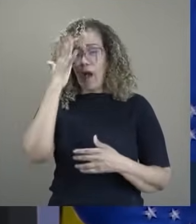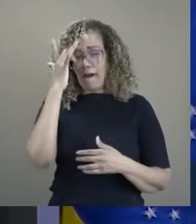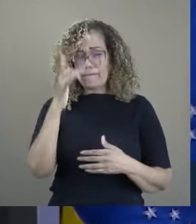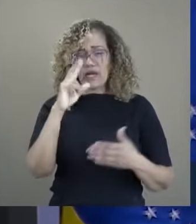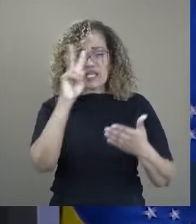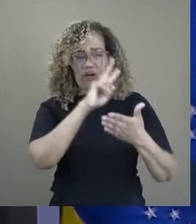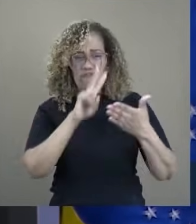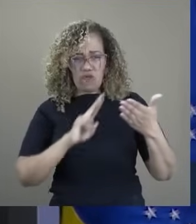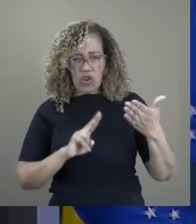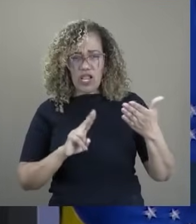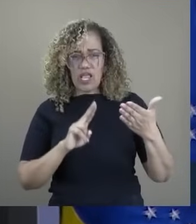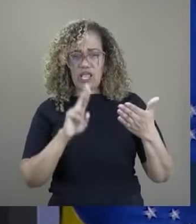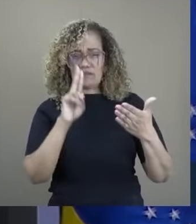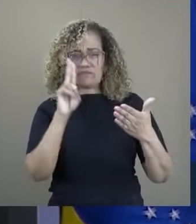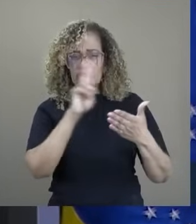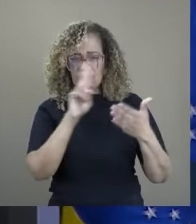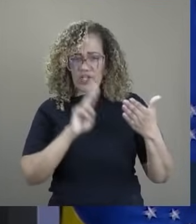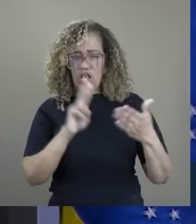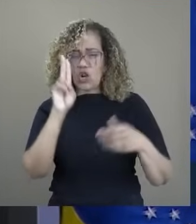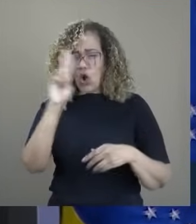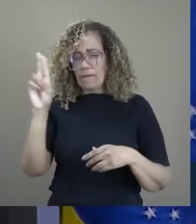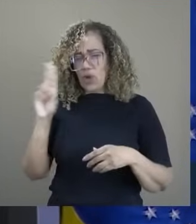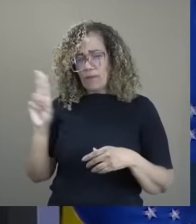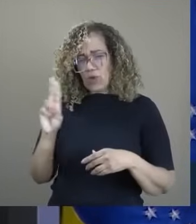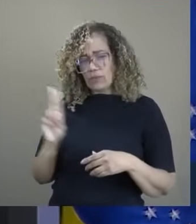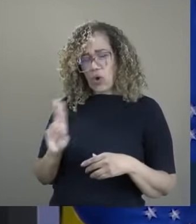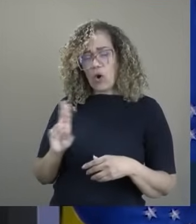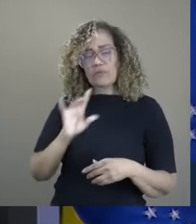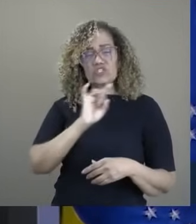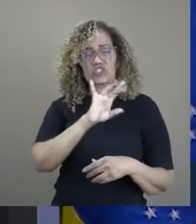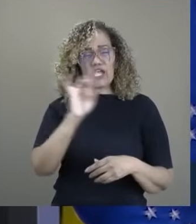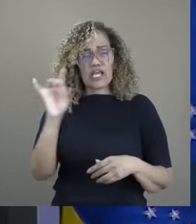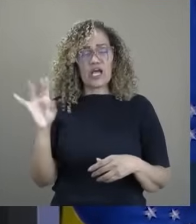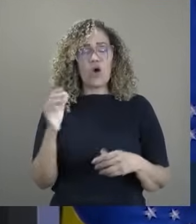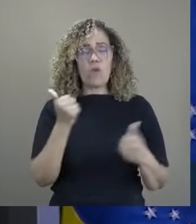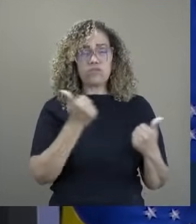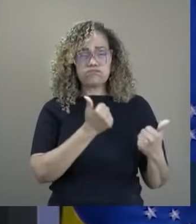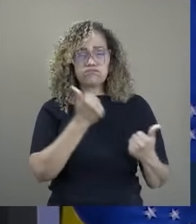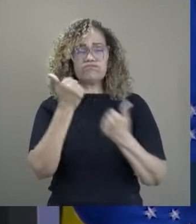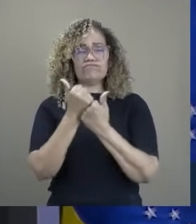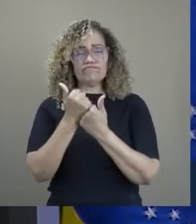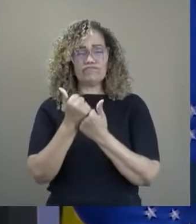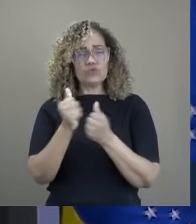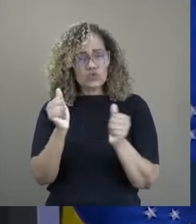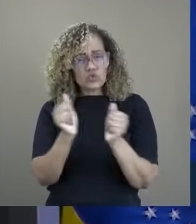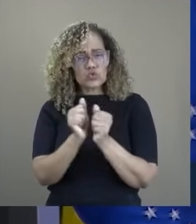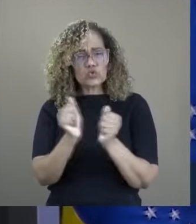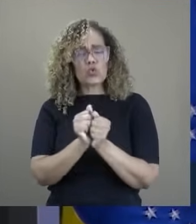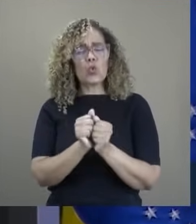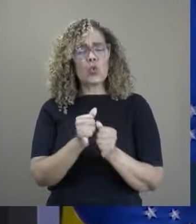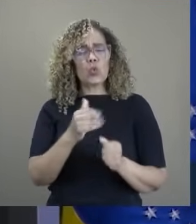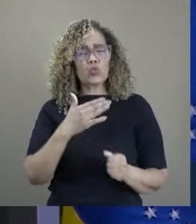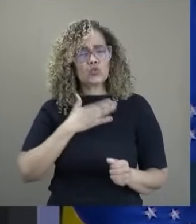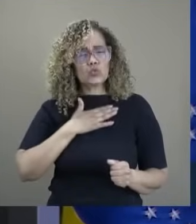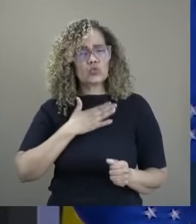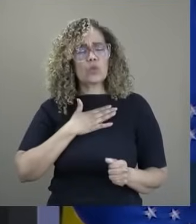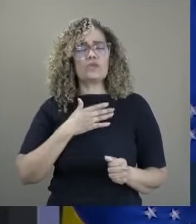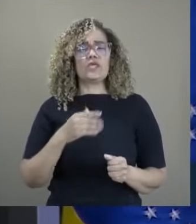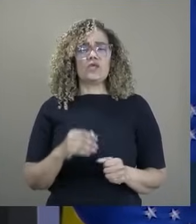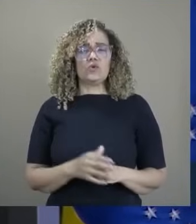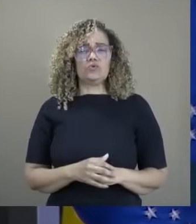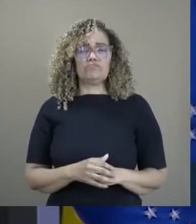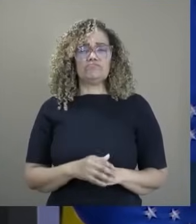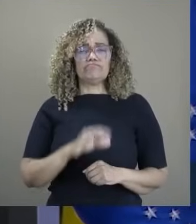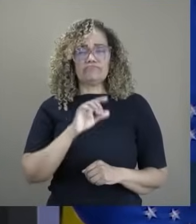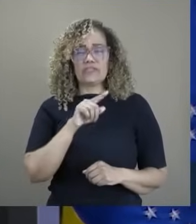40 senadores sombreados comigo e se colocando indignados de estar fazendo isso